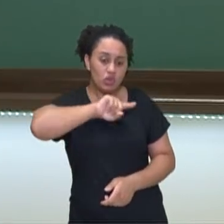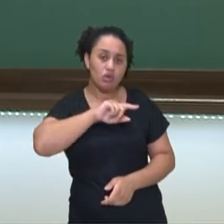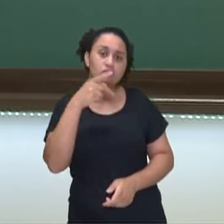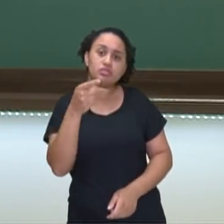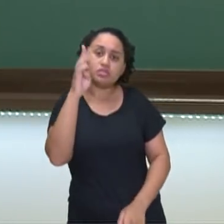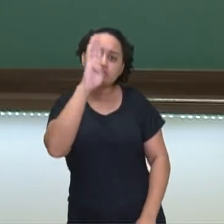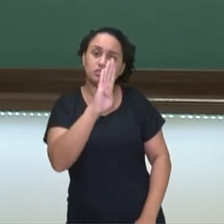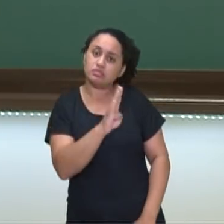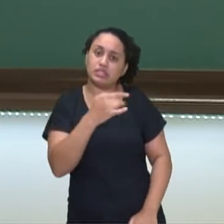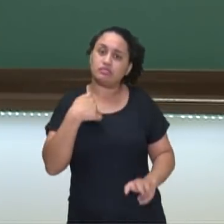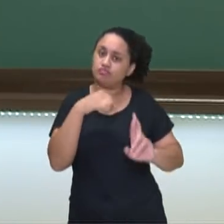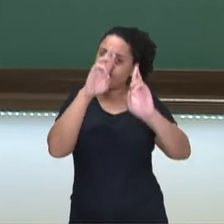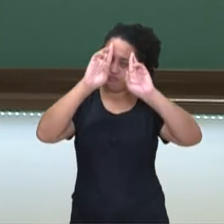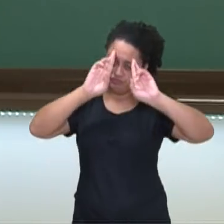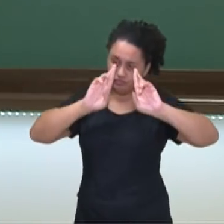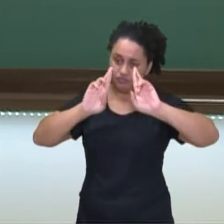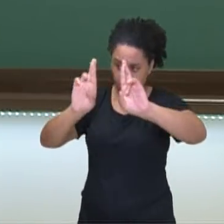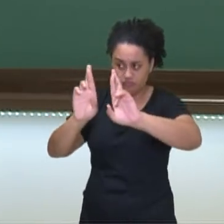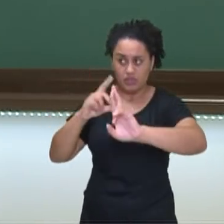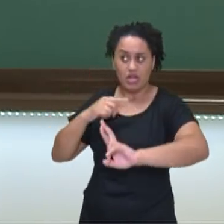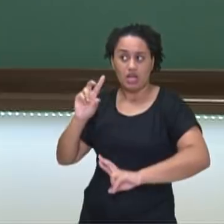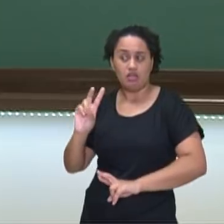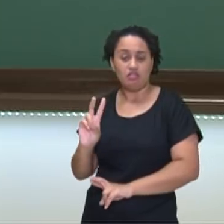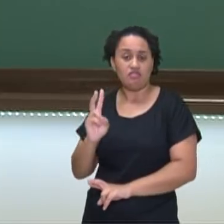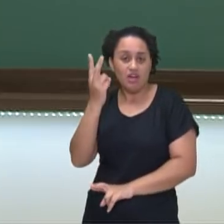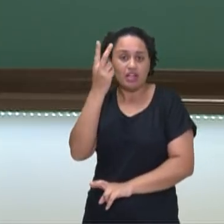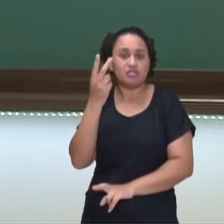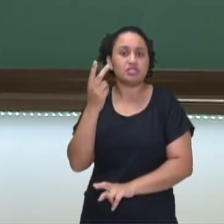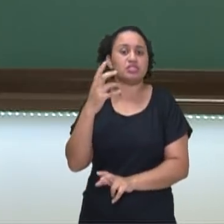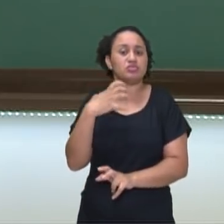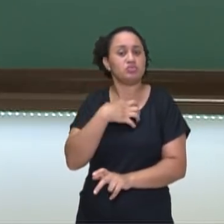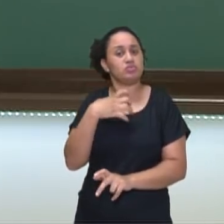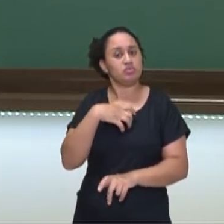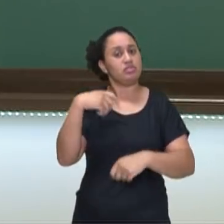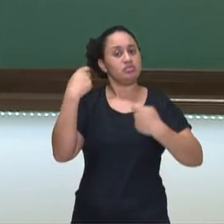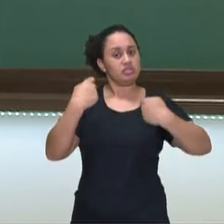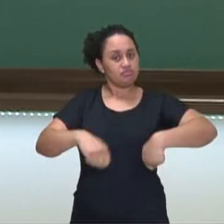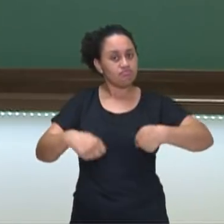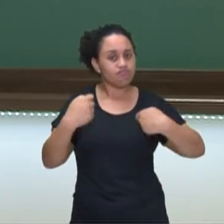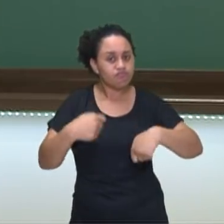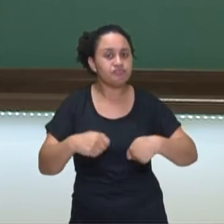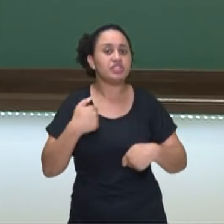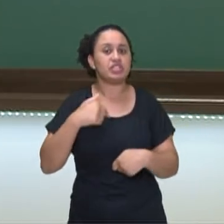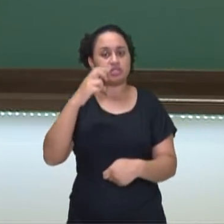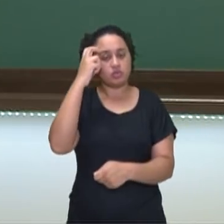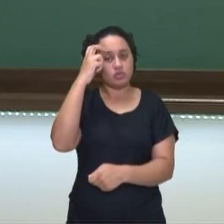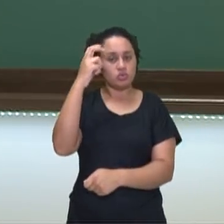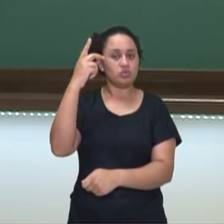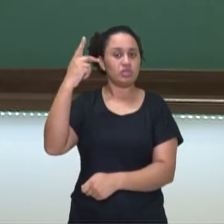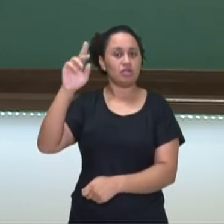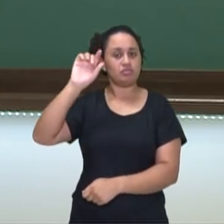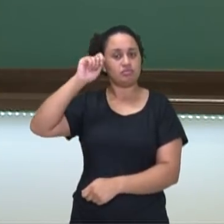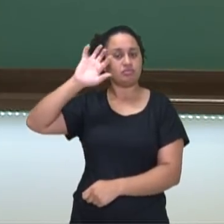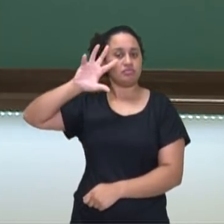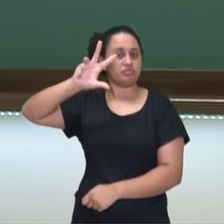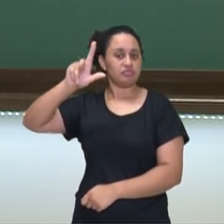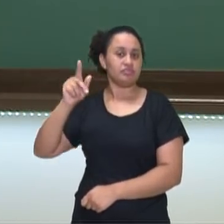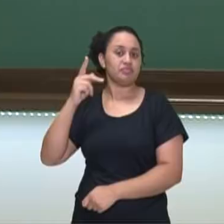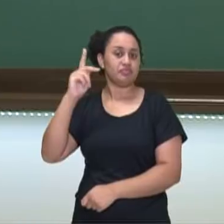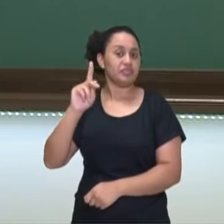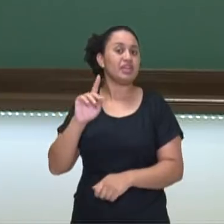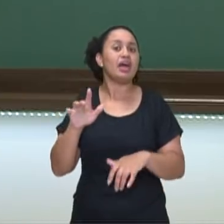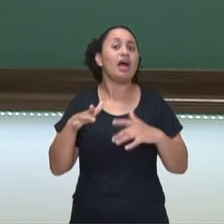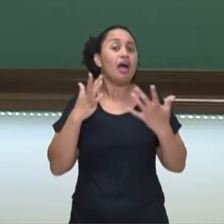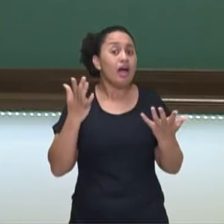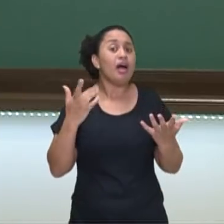esse respeito devido, valorizando da maneira que deve ser valorizada essa cultura de matriz africana, que, de novo,